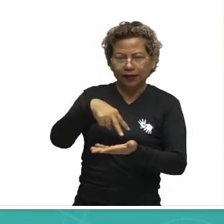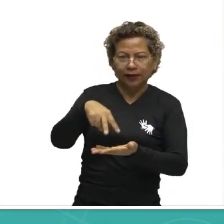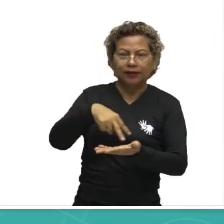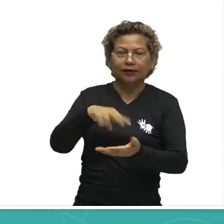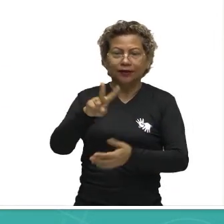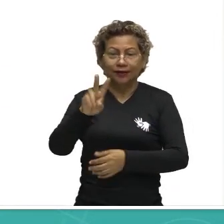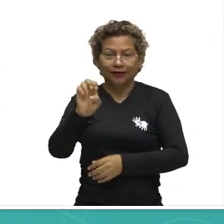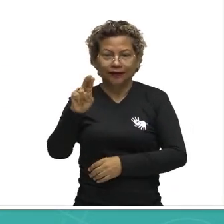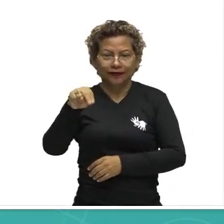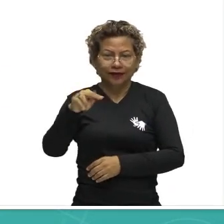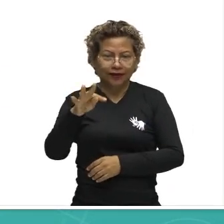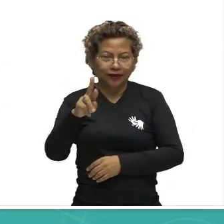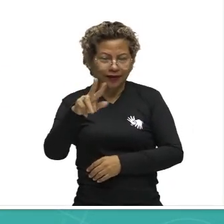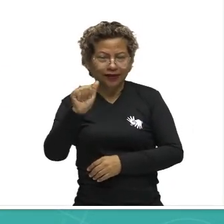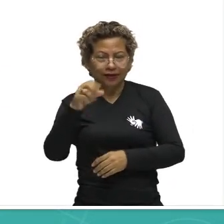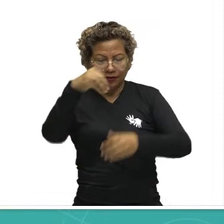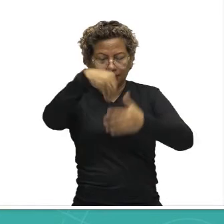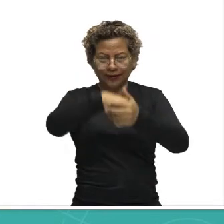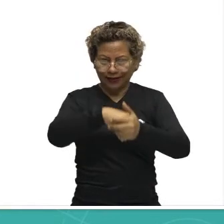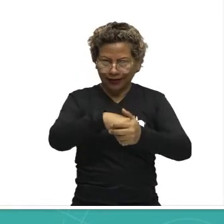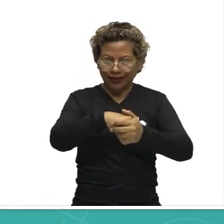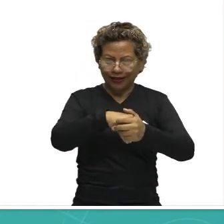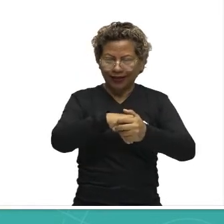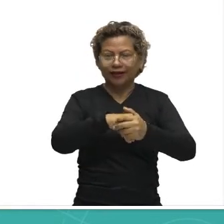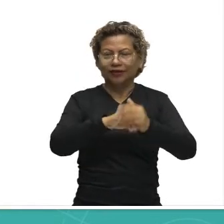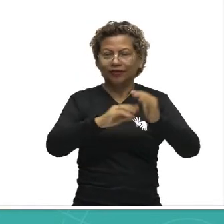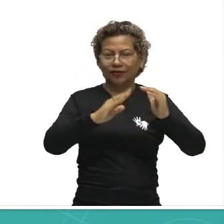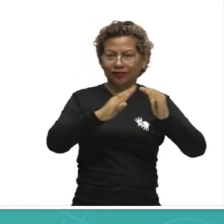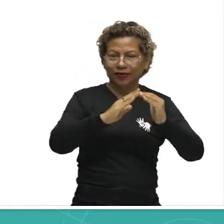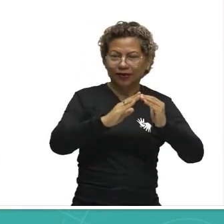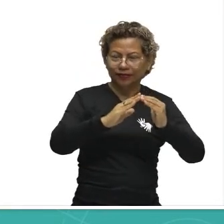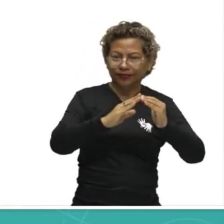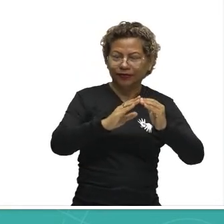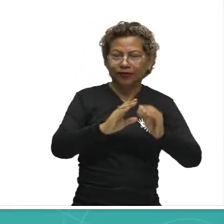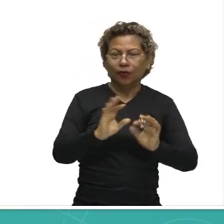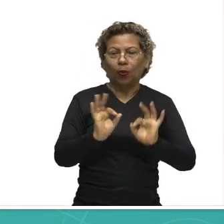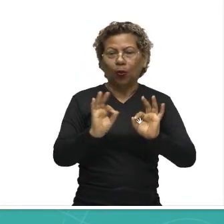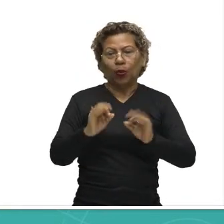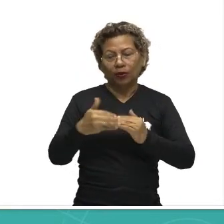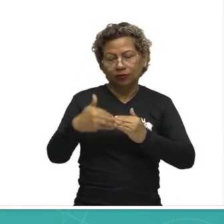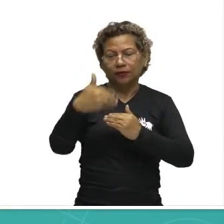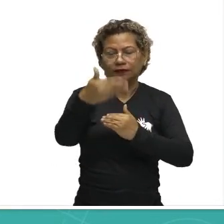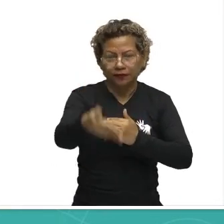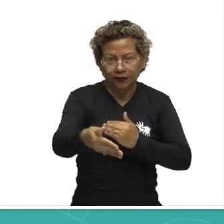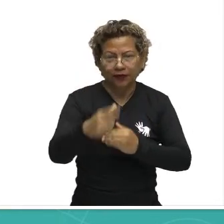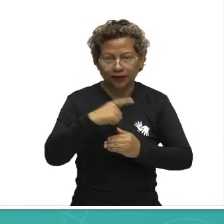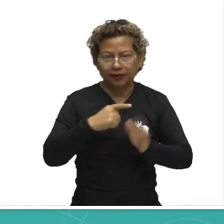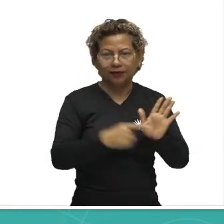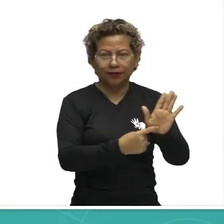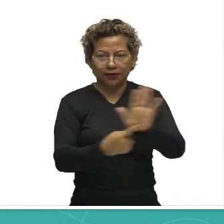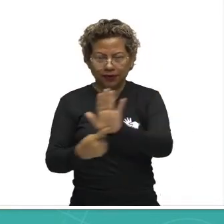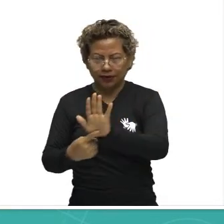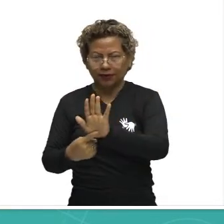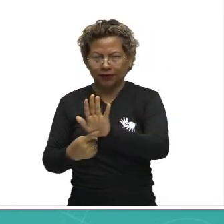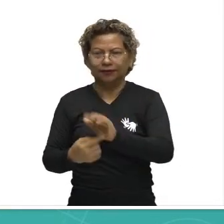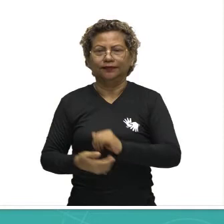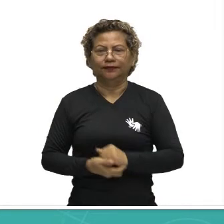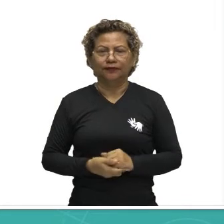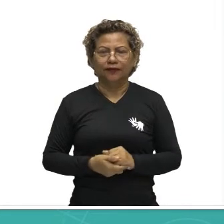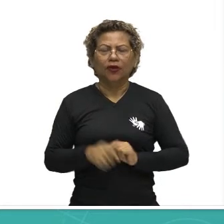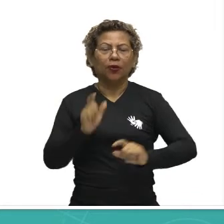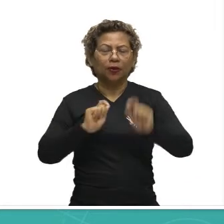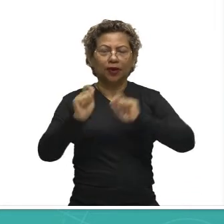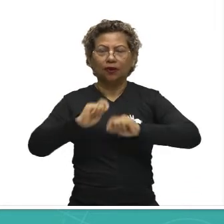nos templos, mas depois passou a ser comum em festividades e eventos públicos. O que os